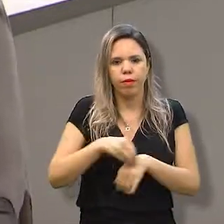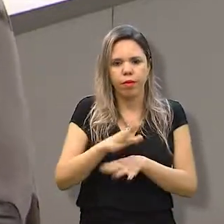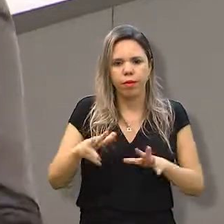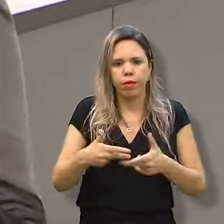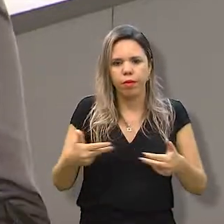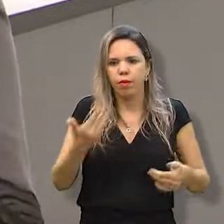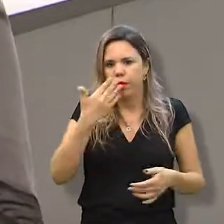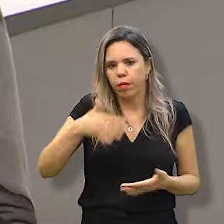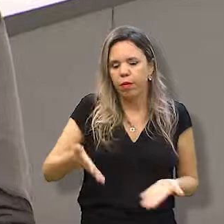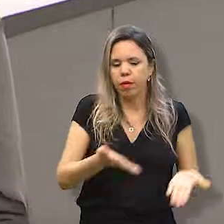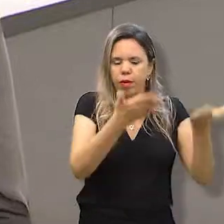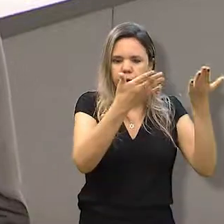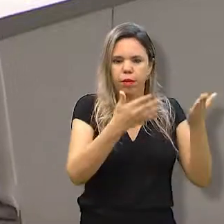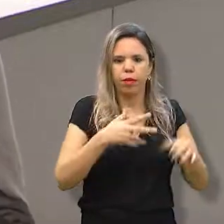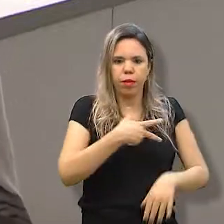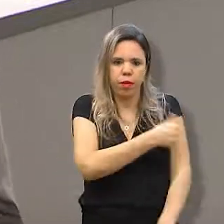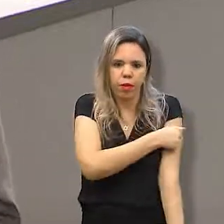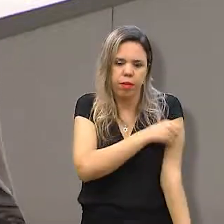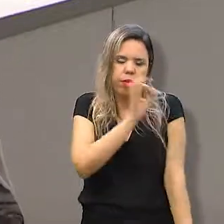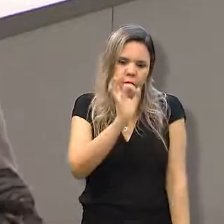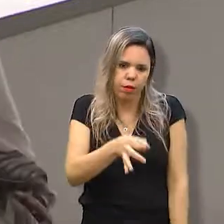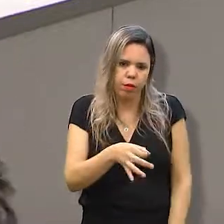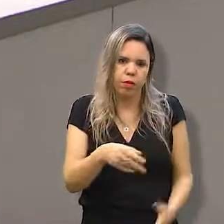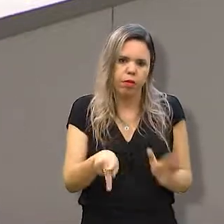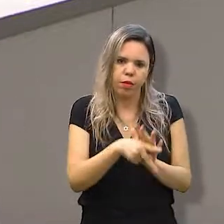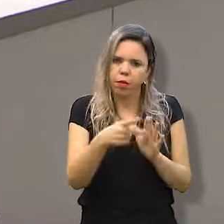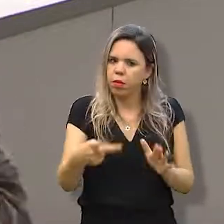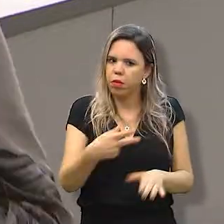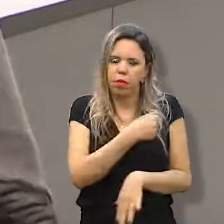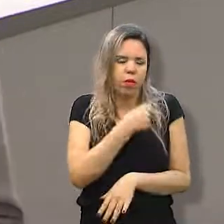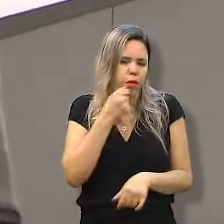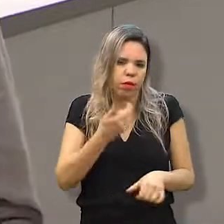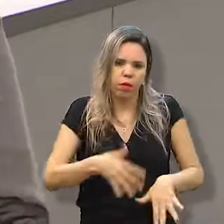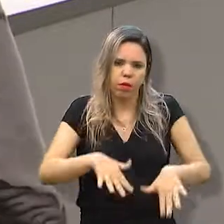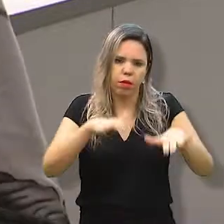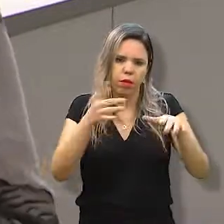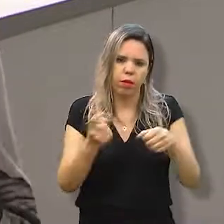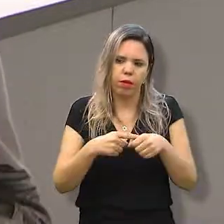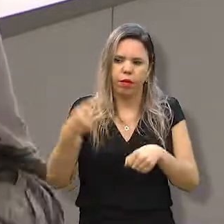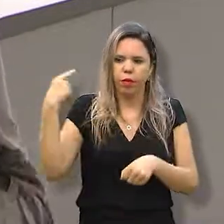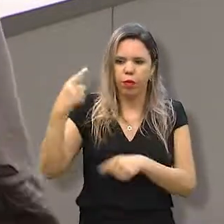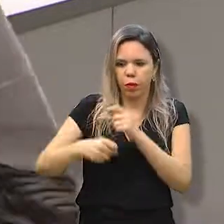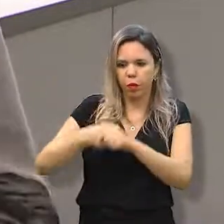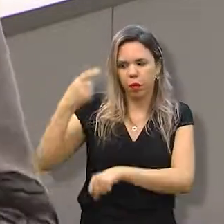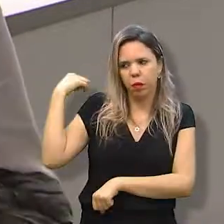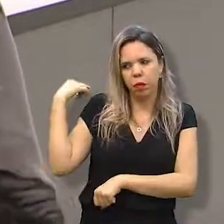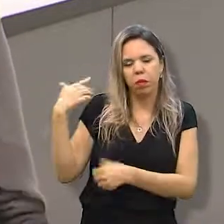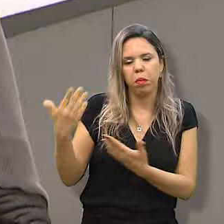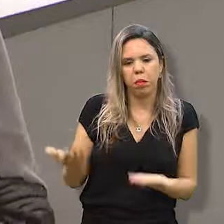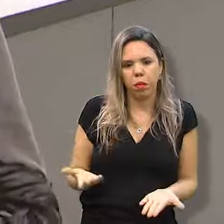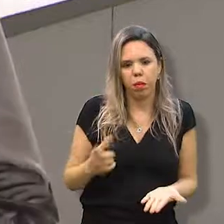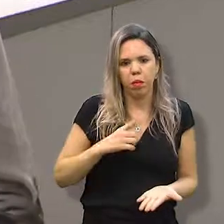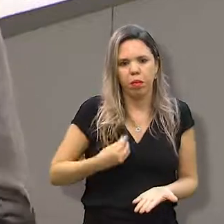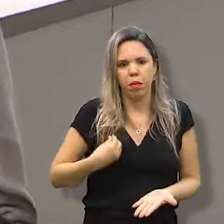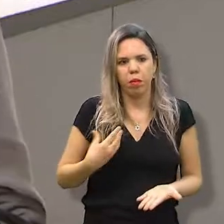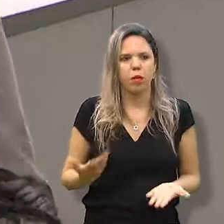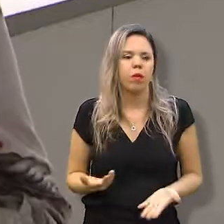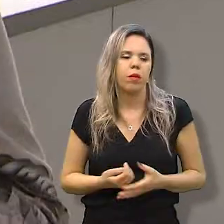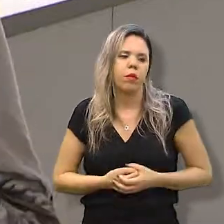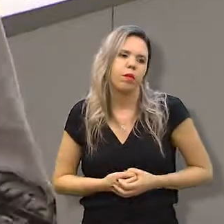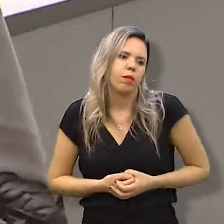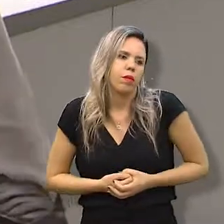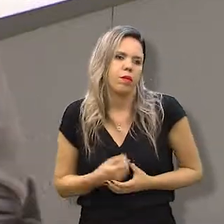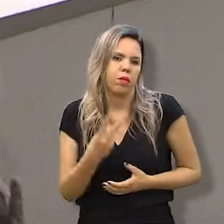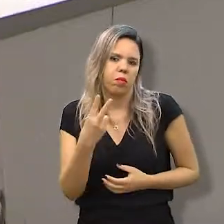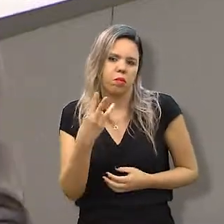espera elevar todas as crianças para que elas tomem as vacinas dela que elas não tomaram quando ela tiver um ter tomado um ano atrás o que